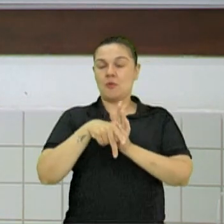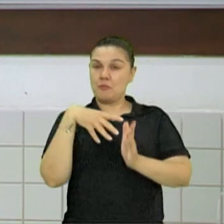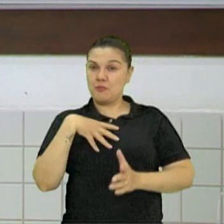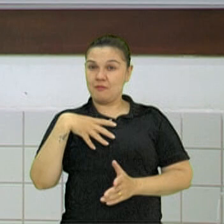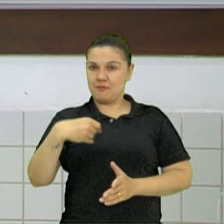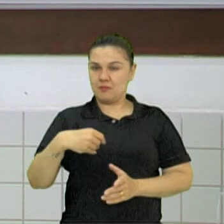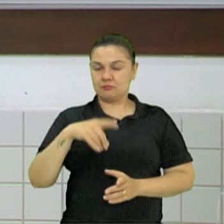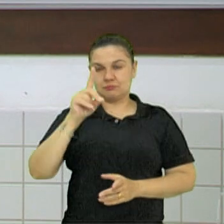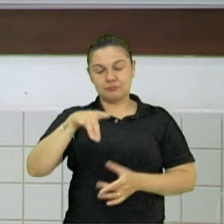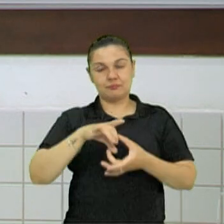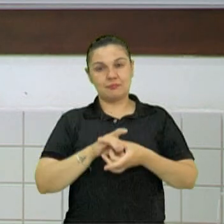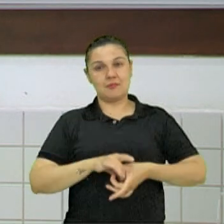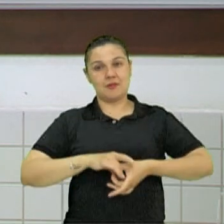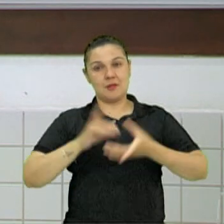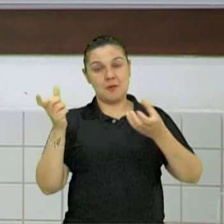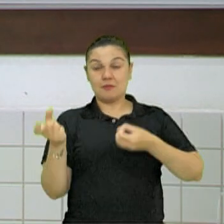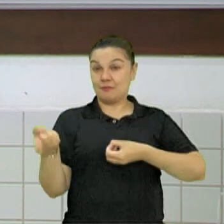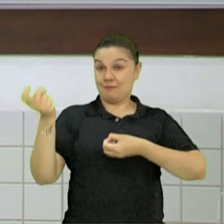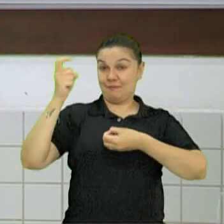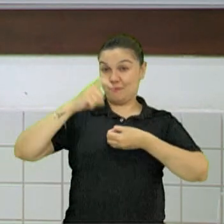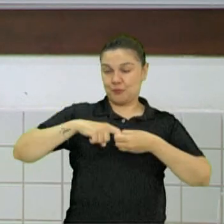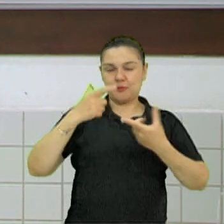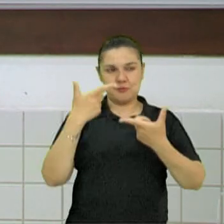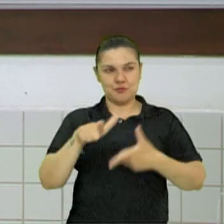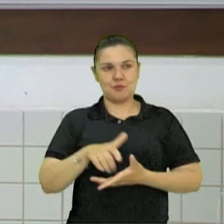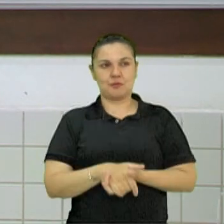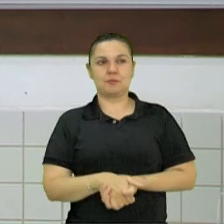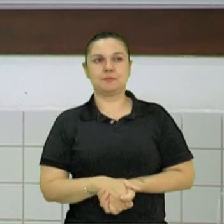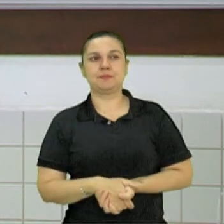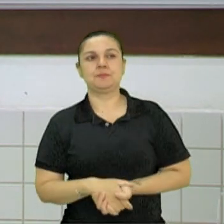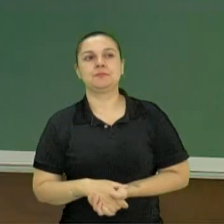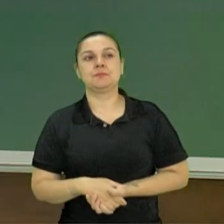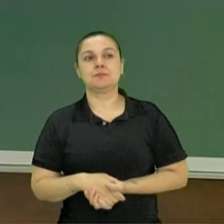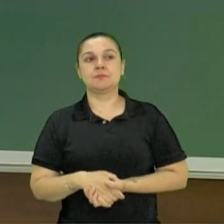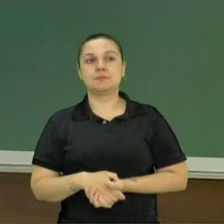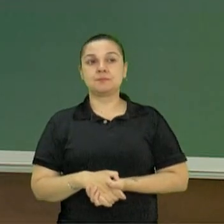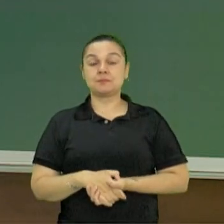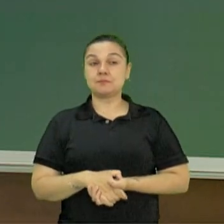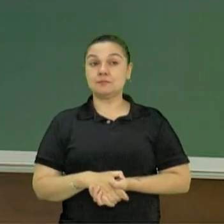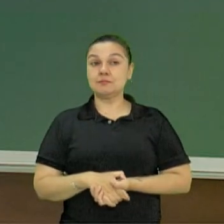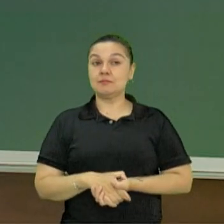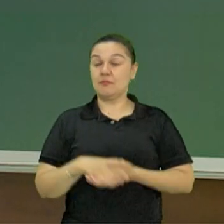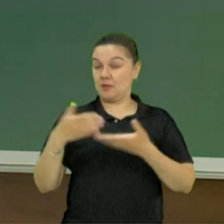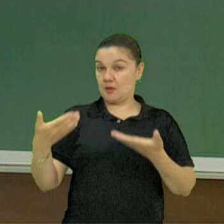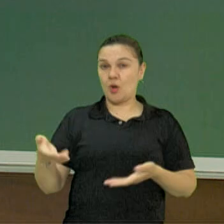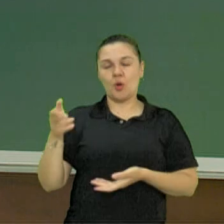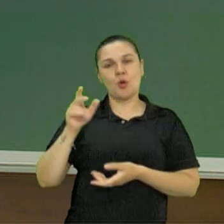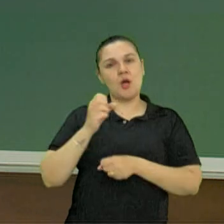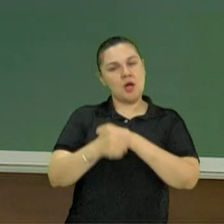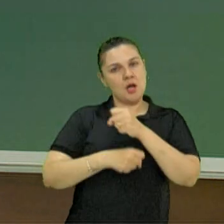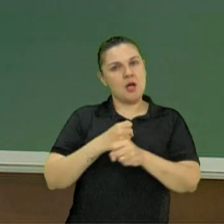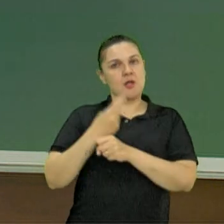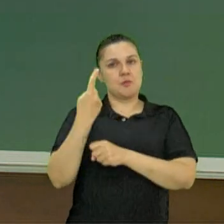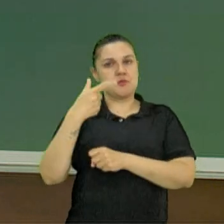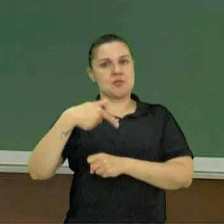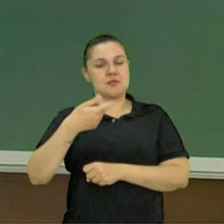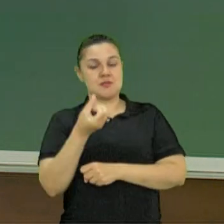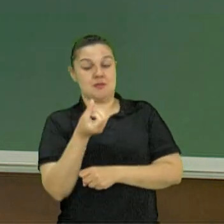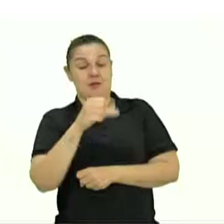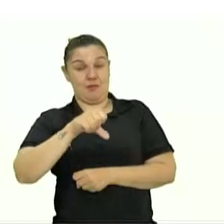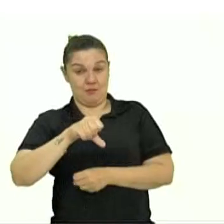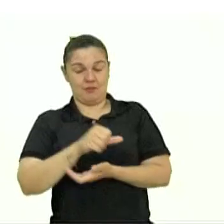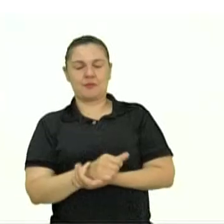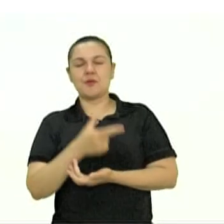Marquês e aí ele acabou saindo desse exílio, acabou não sendo exilado. No ano de